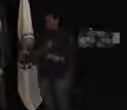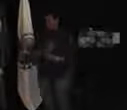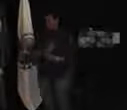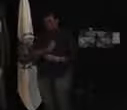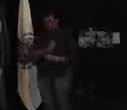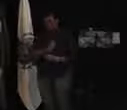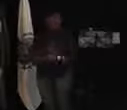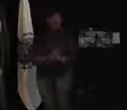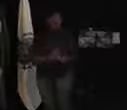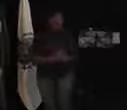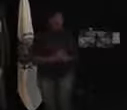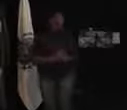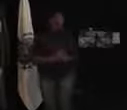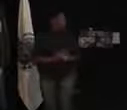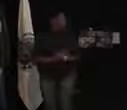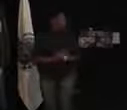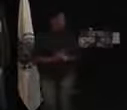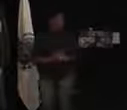isso? Vamos lá.